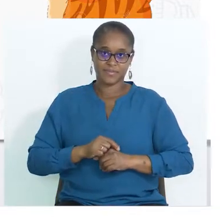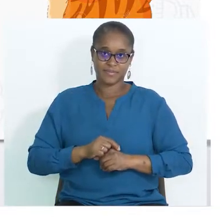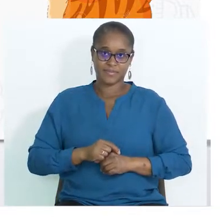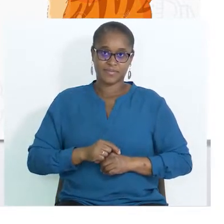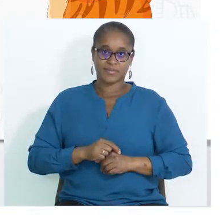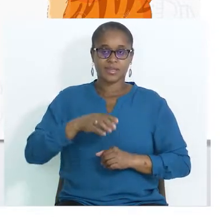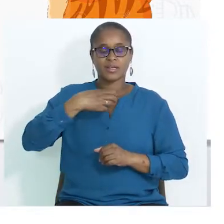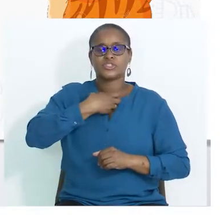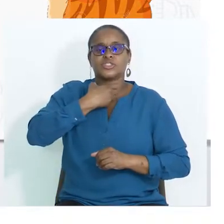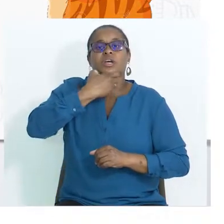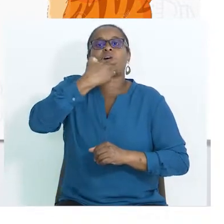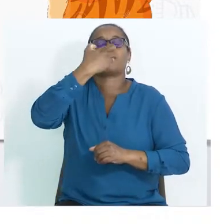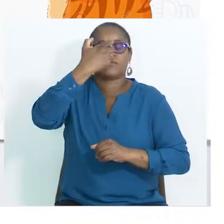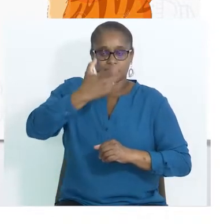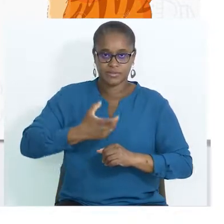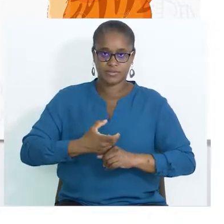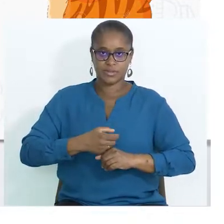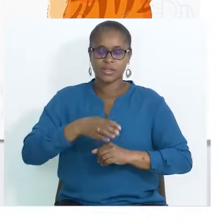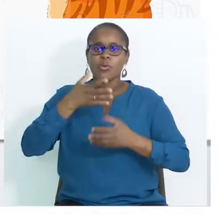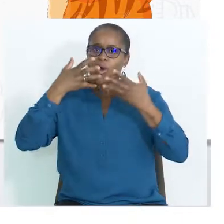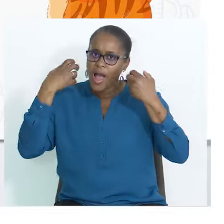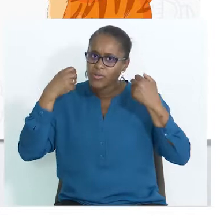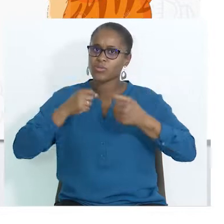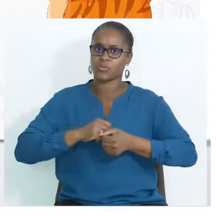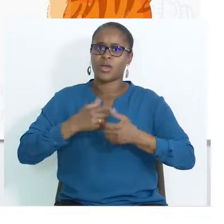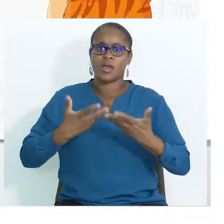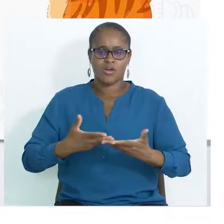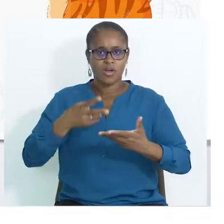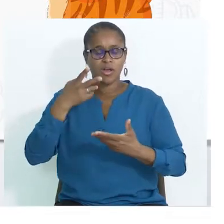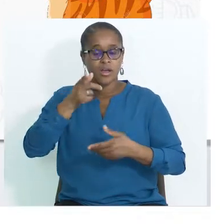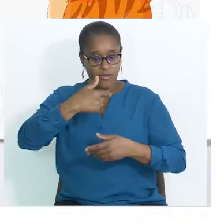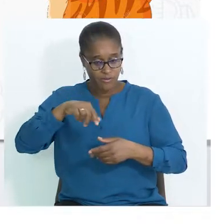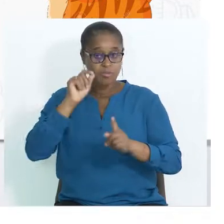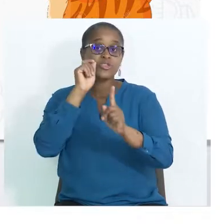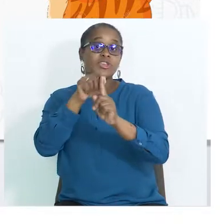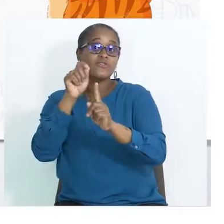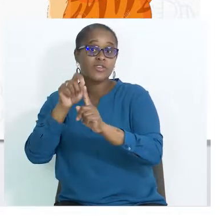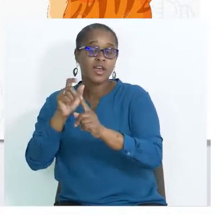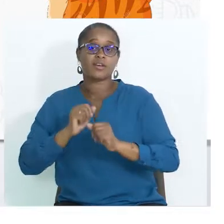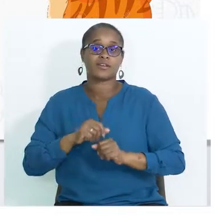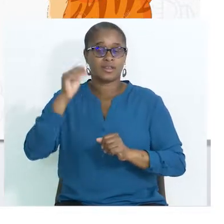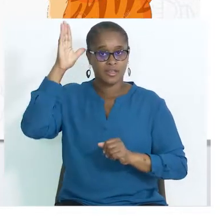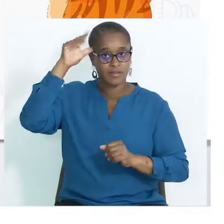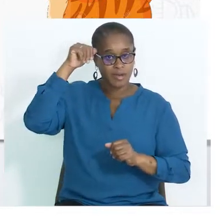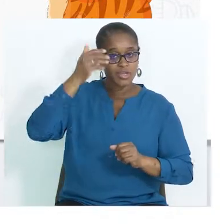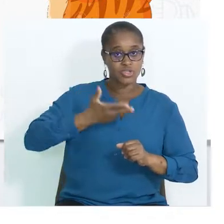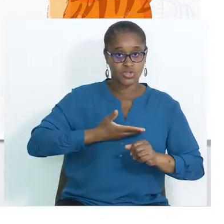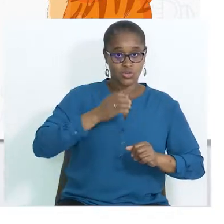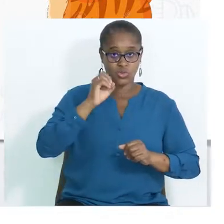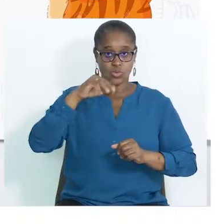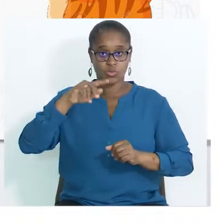cão a girafa e o gato agora vamos lá identificar os que são